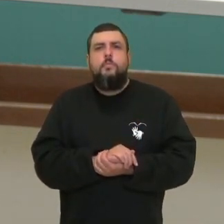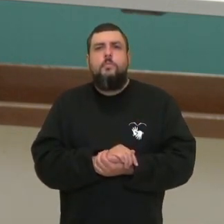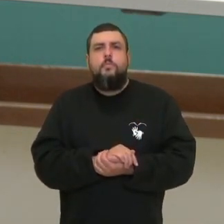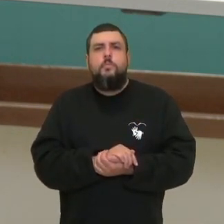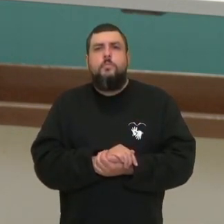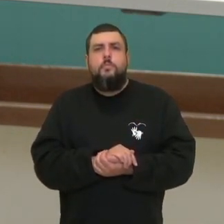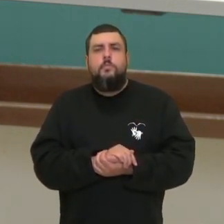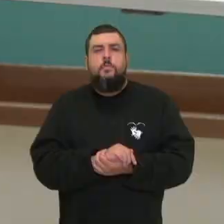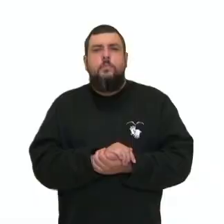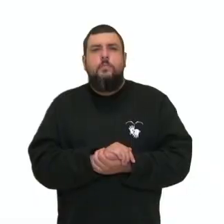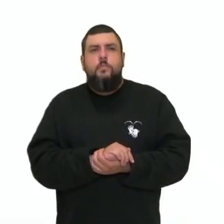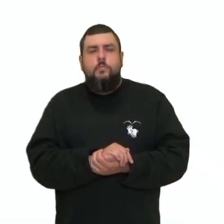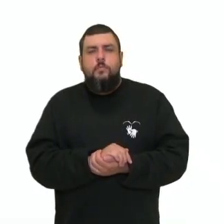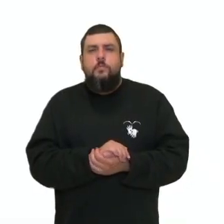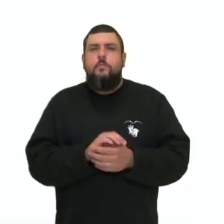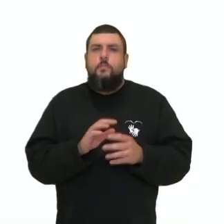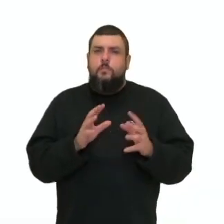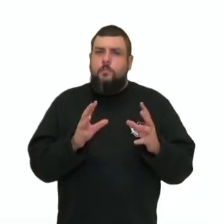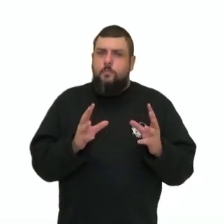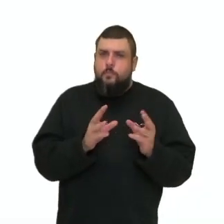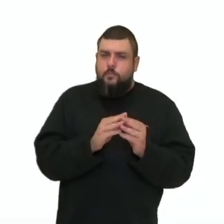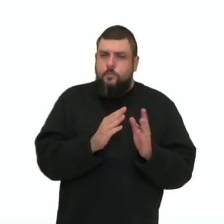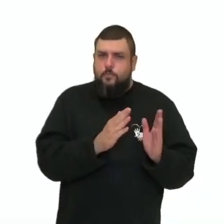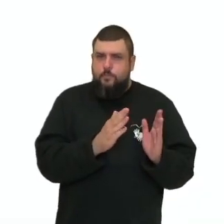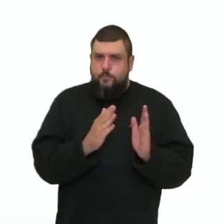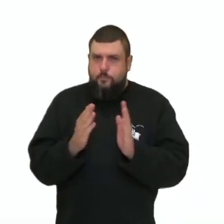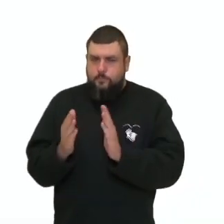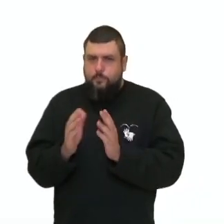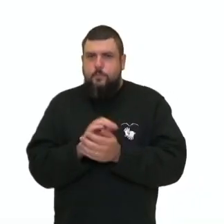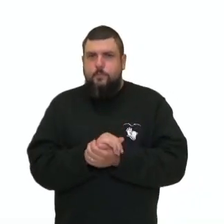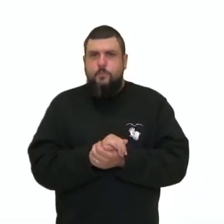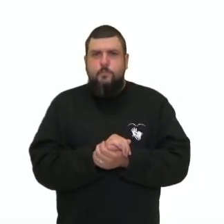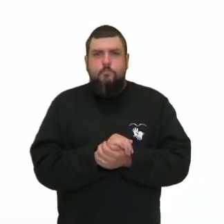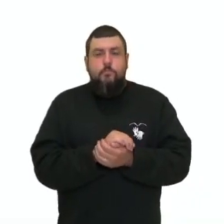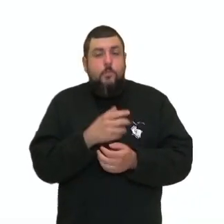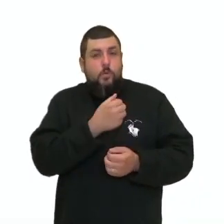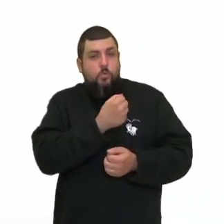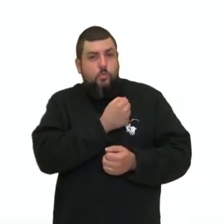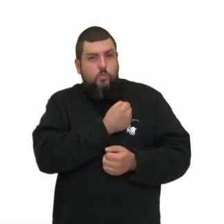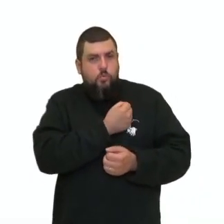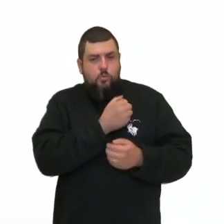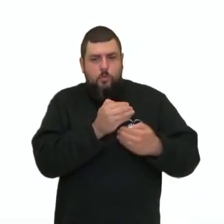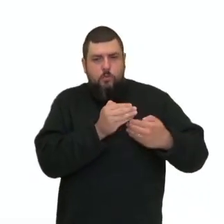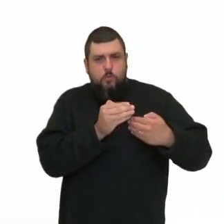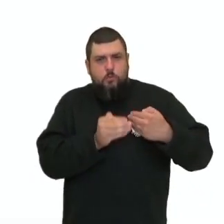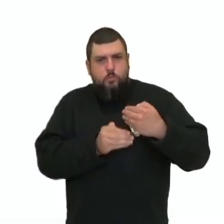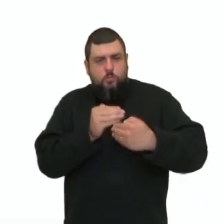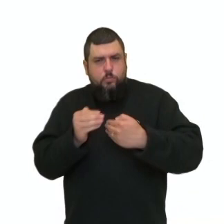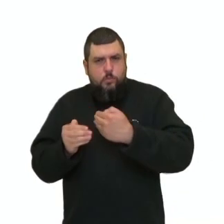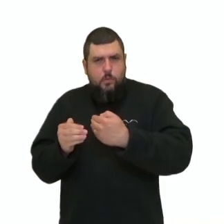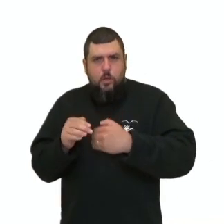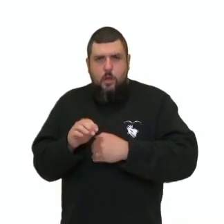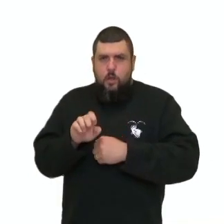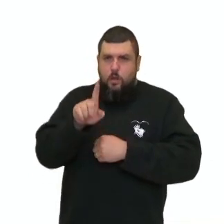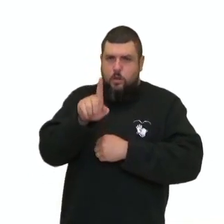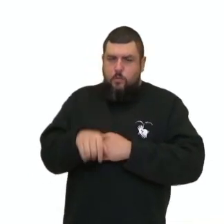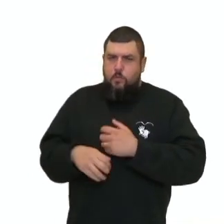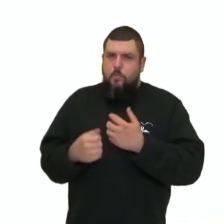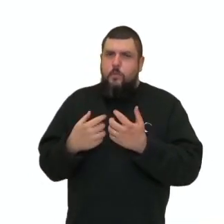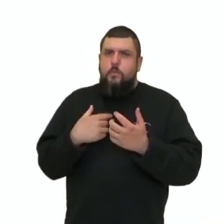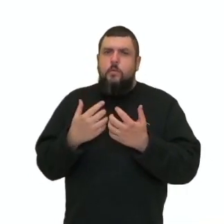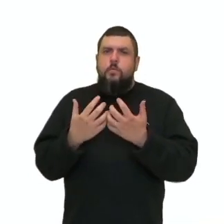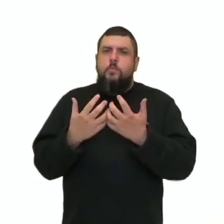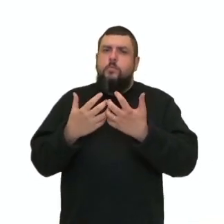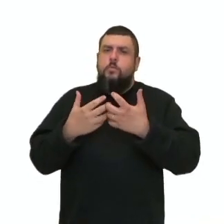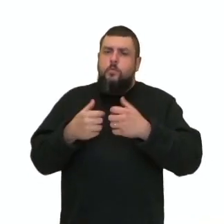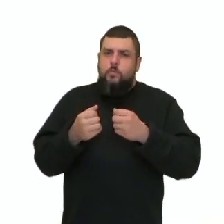de sequência. Uma sequência ou sucessão de números reais é uma função definida